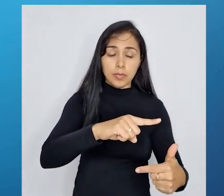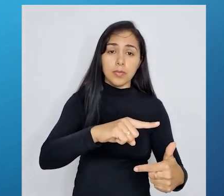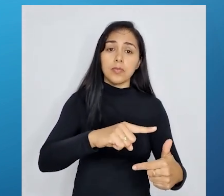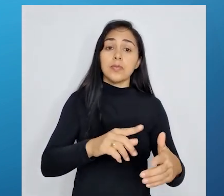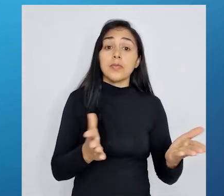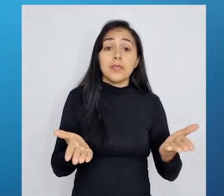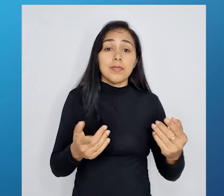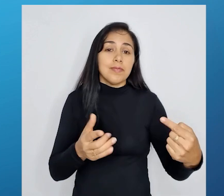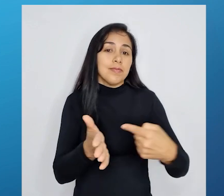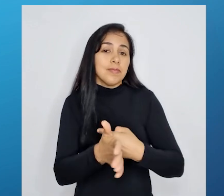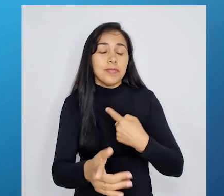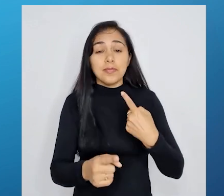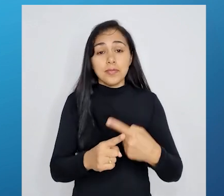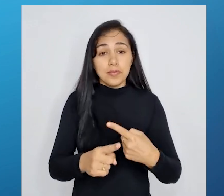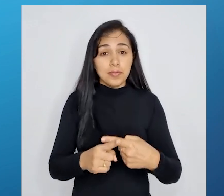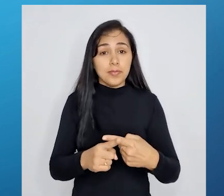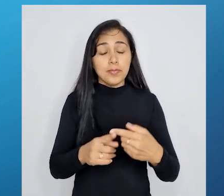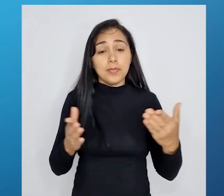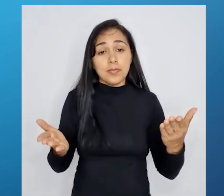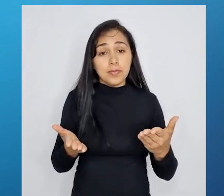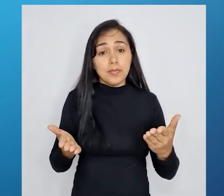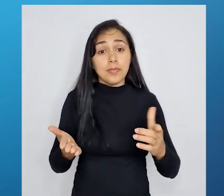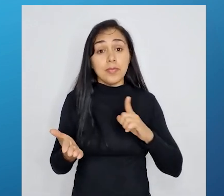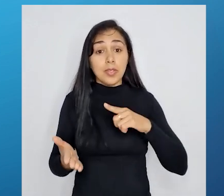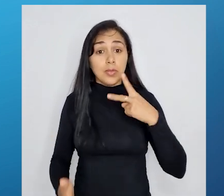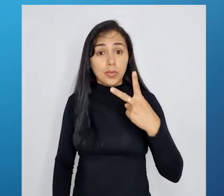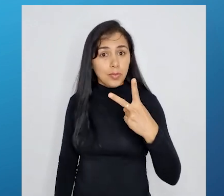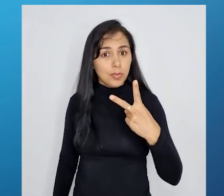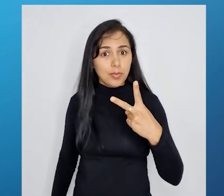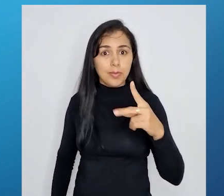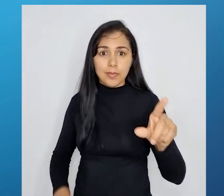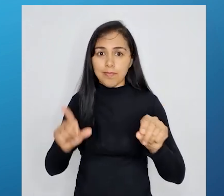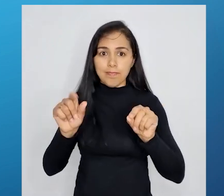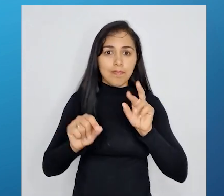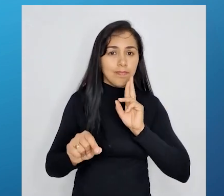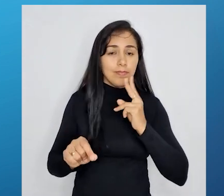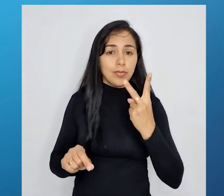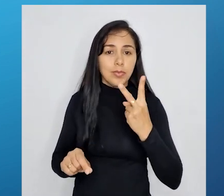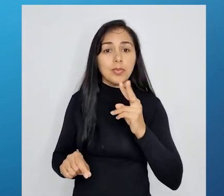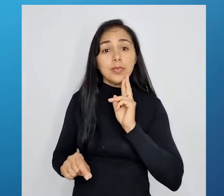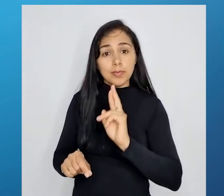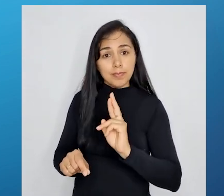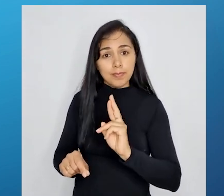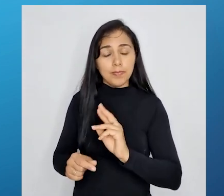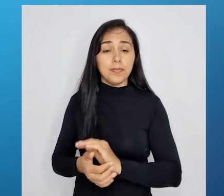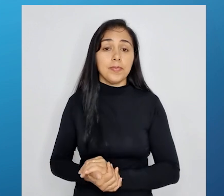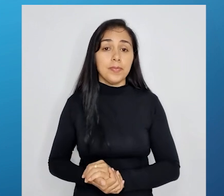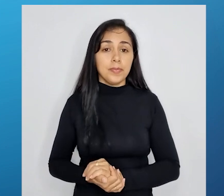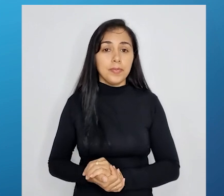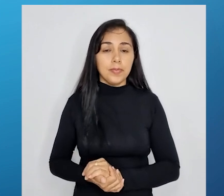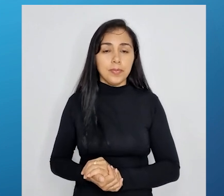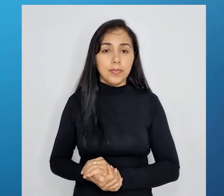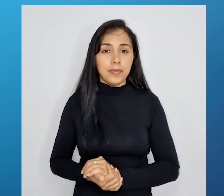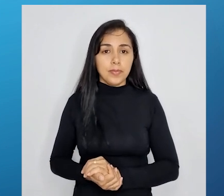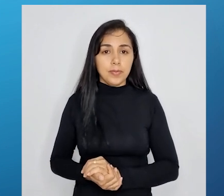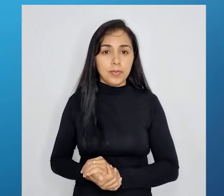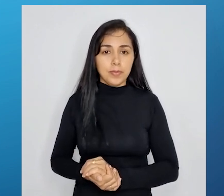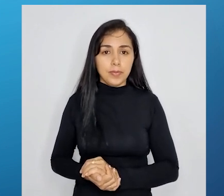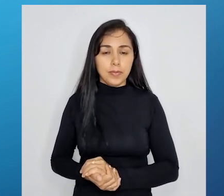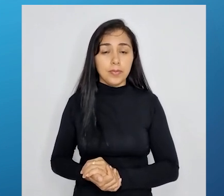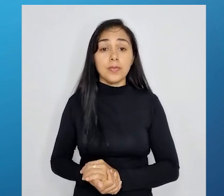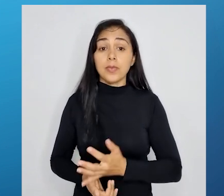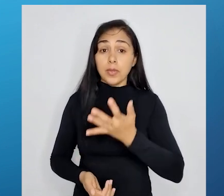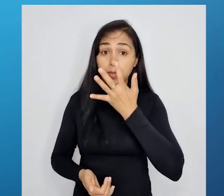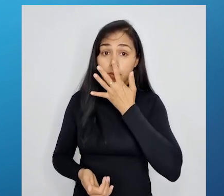que dessa vez a gente tem duas soluções, dois pares de soluções? Olha só,